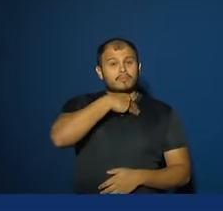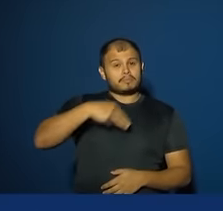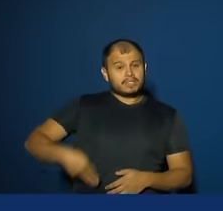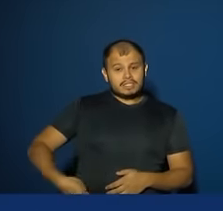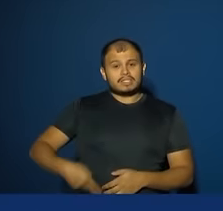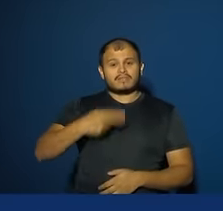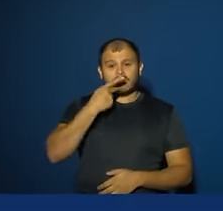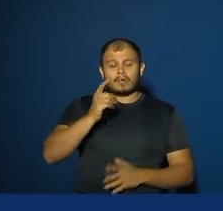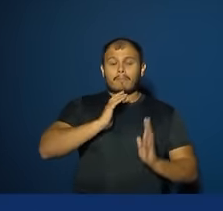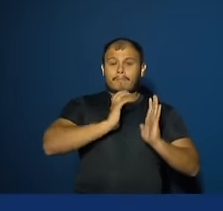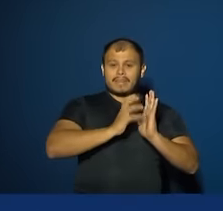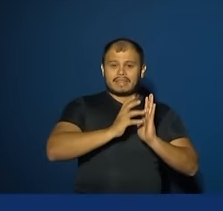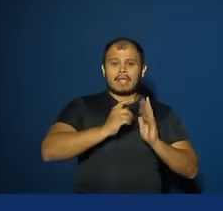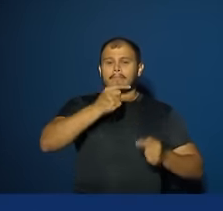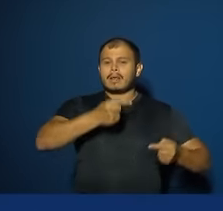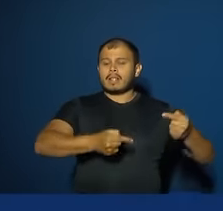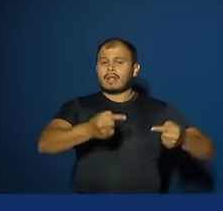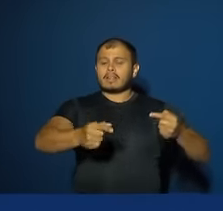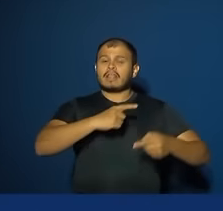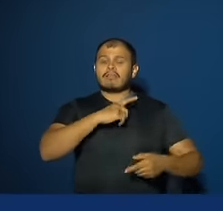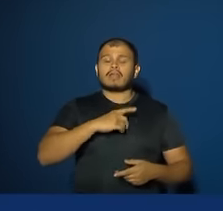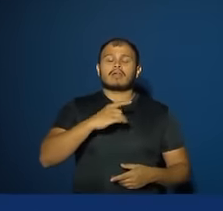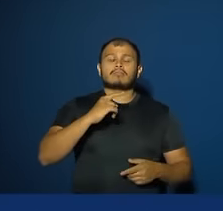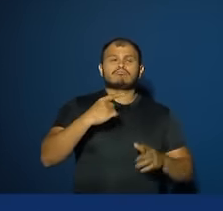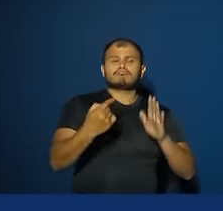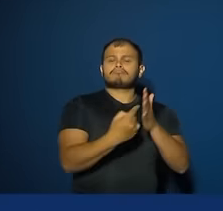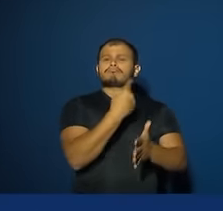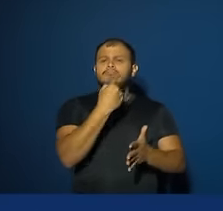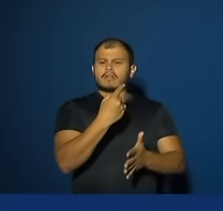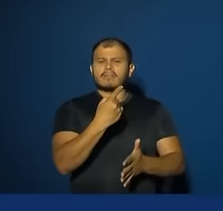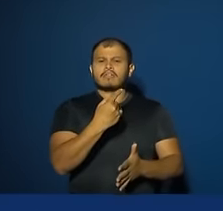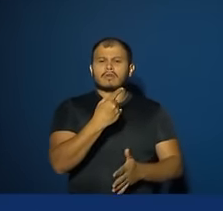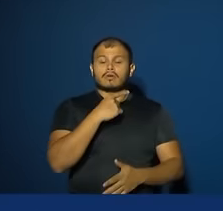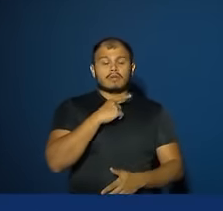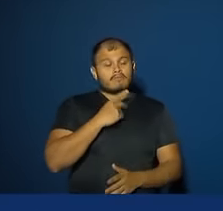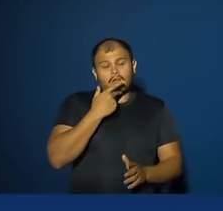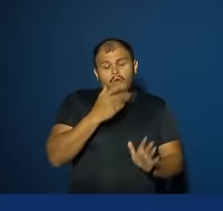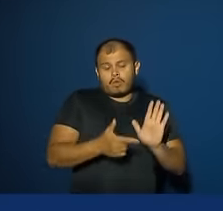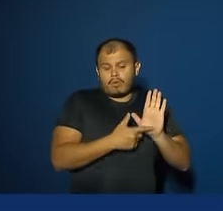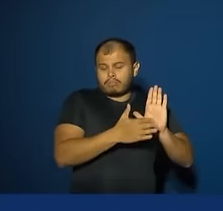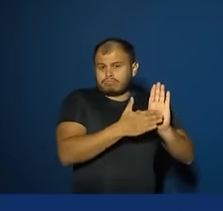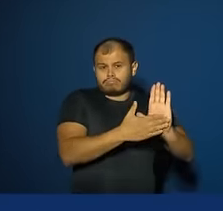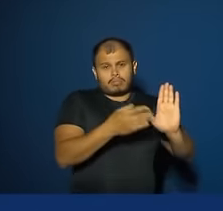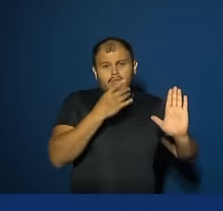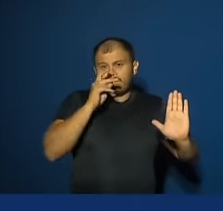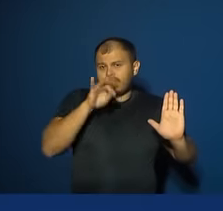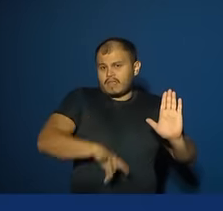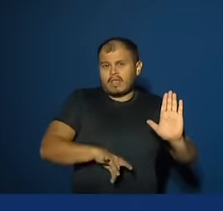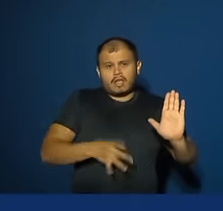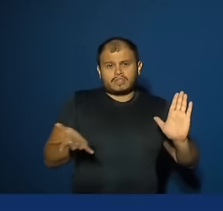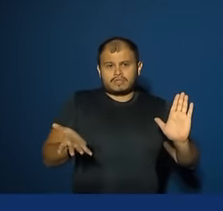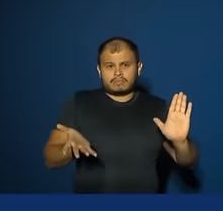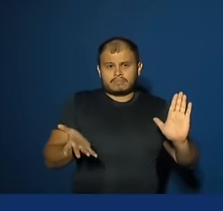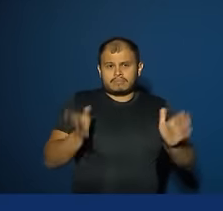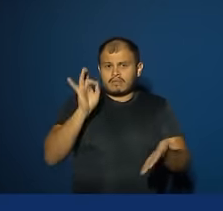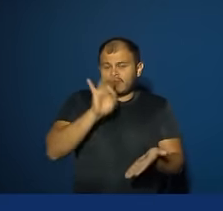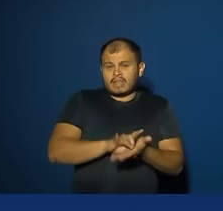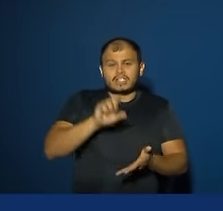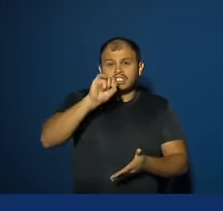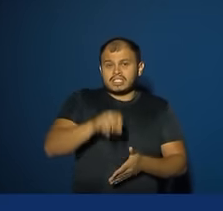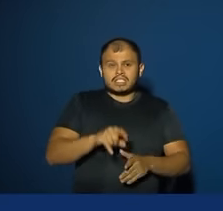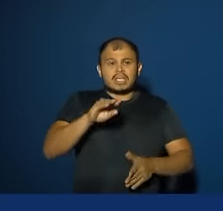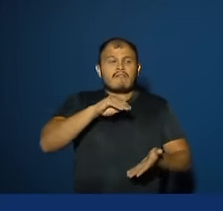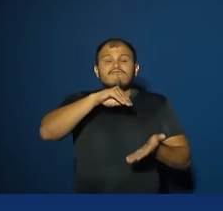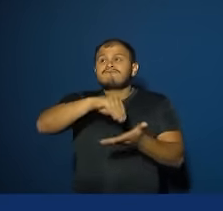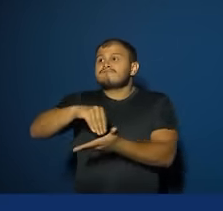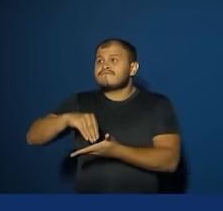convenção do PT quando confrontado com esse dilema ele ele trouxe um fato né se o déficit provoca